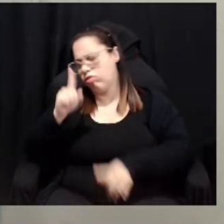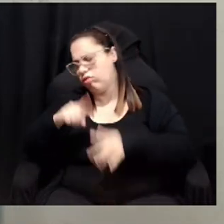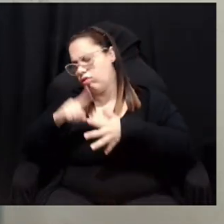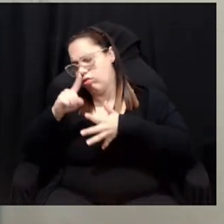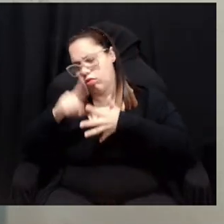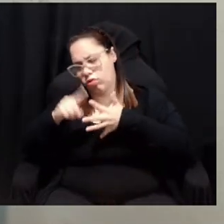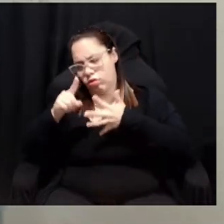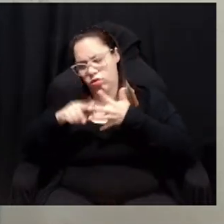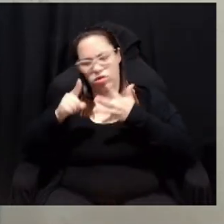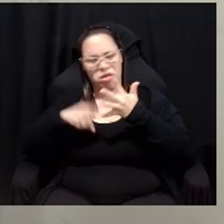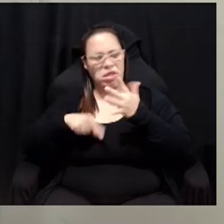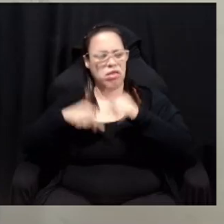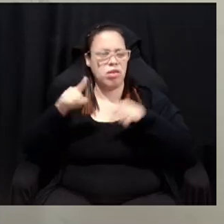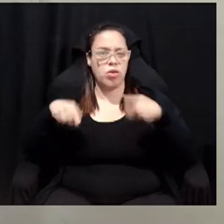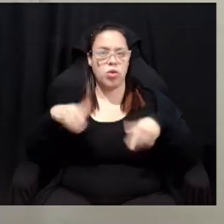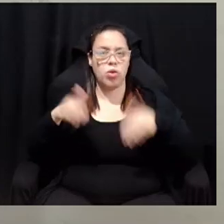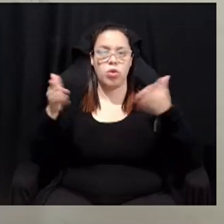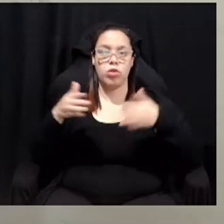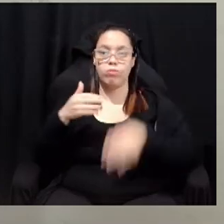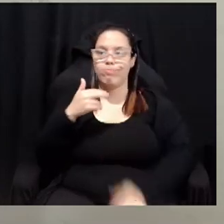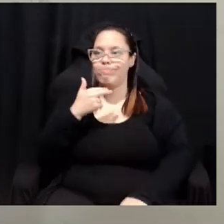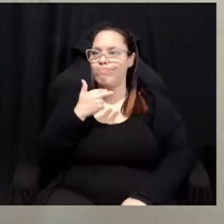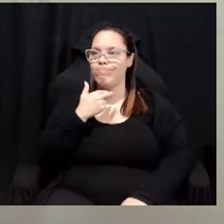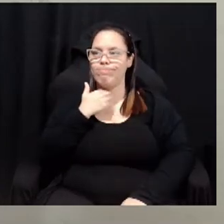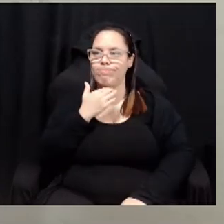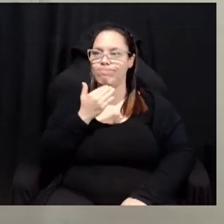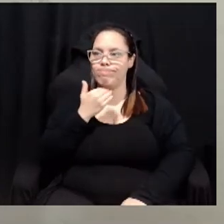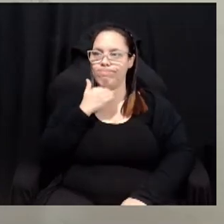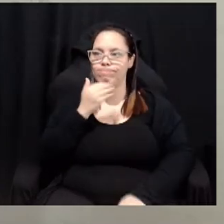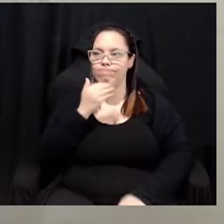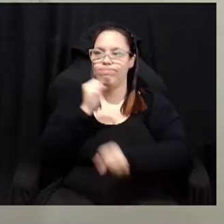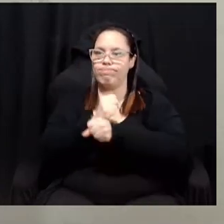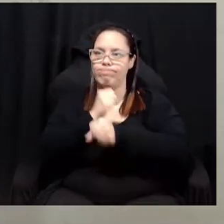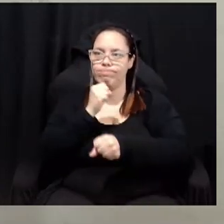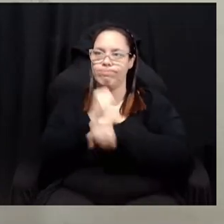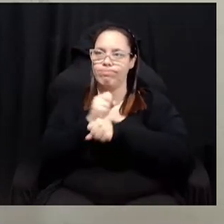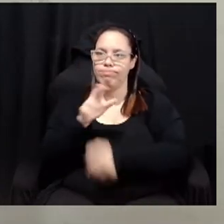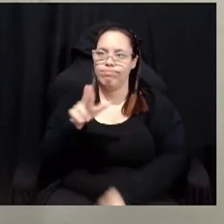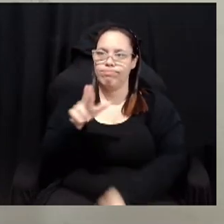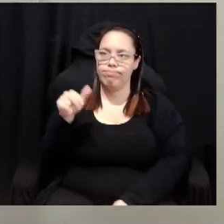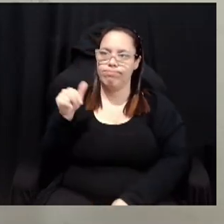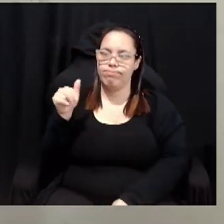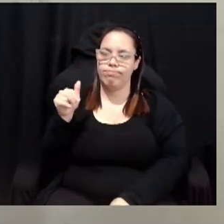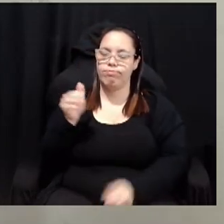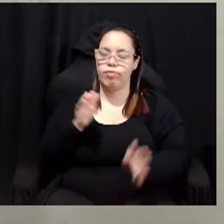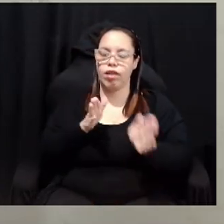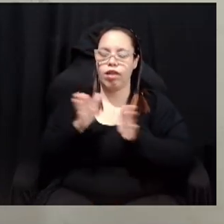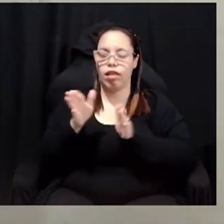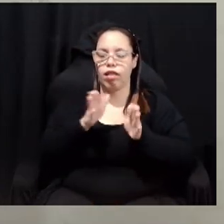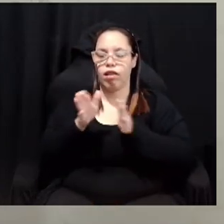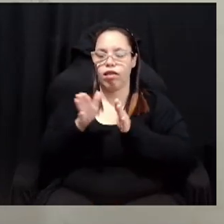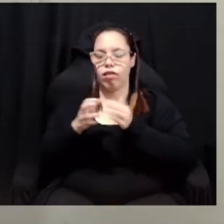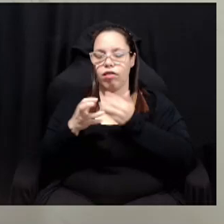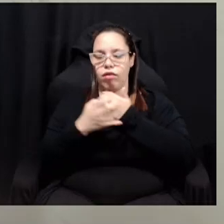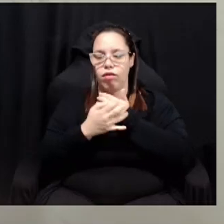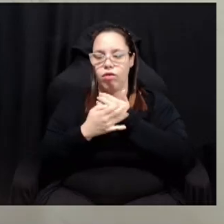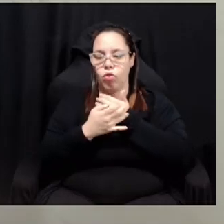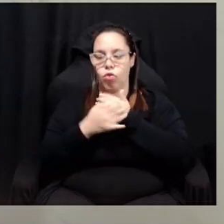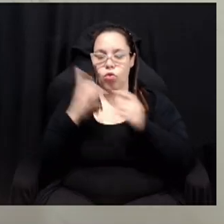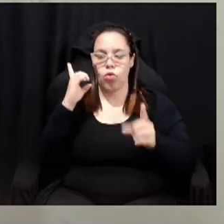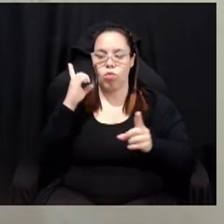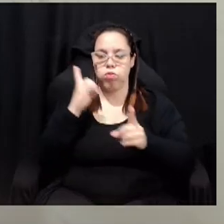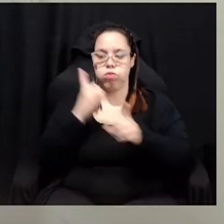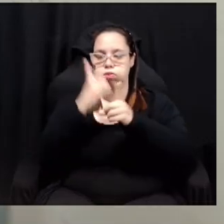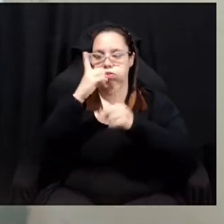para parar, né? Eu consigo, com acesso a essas plataformas, atingir esses públicos, mas